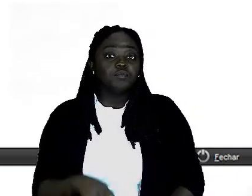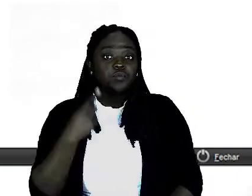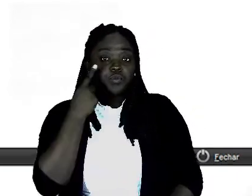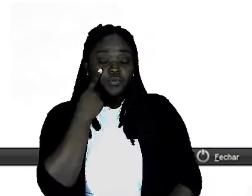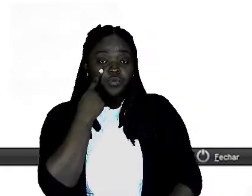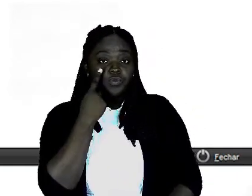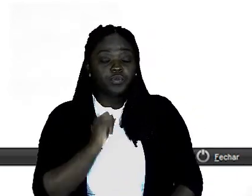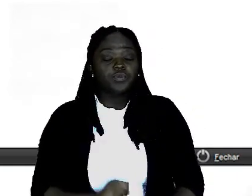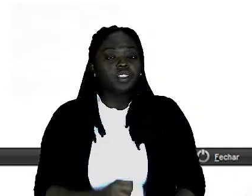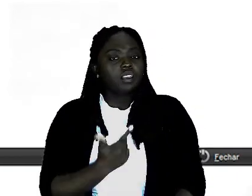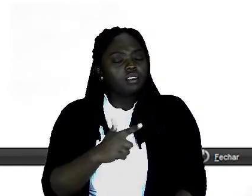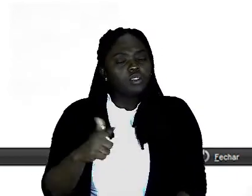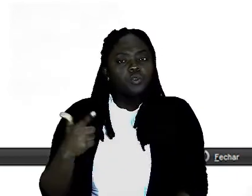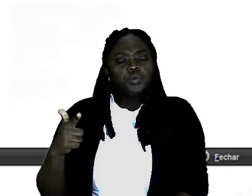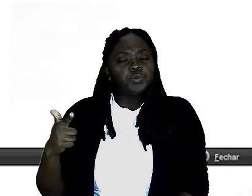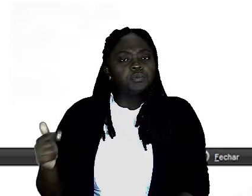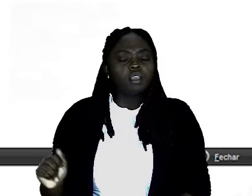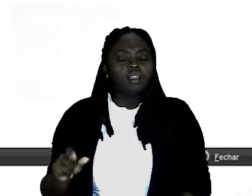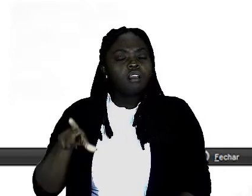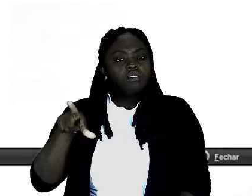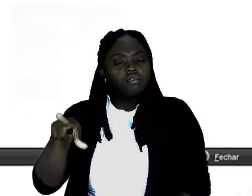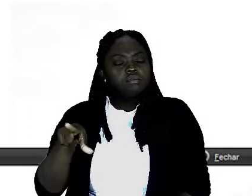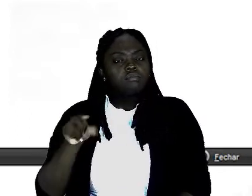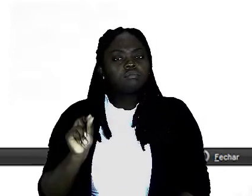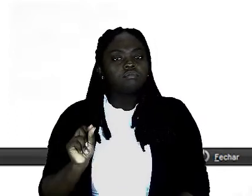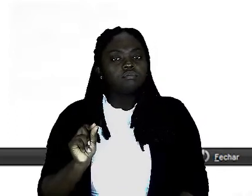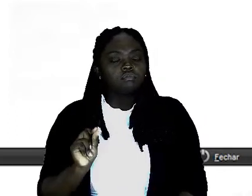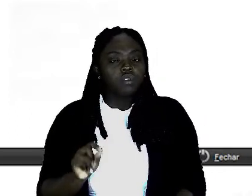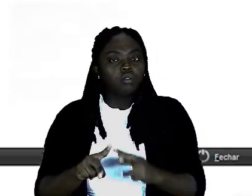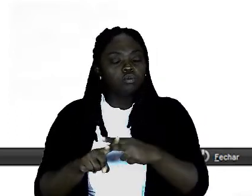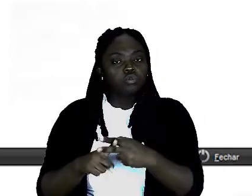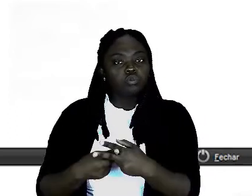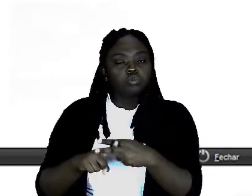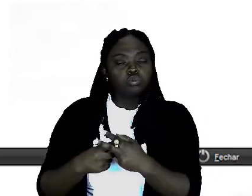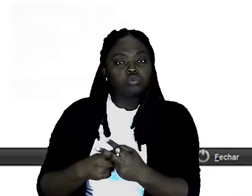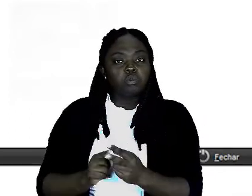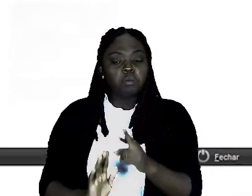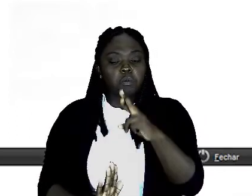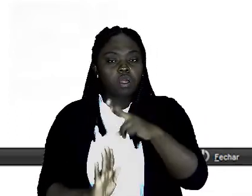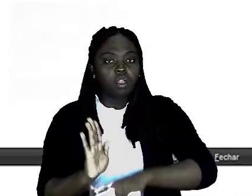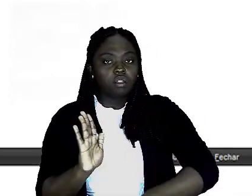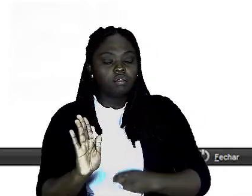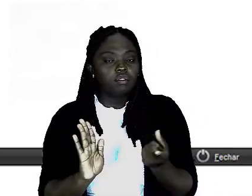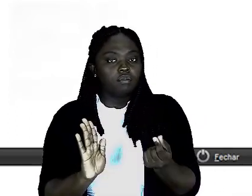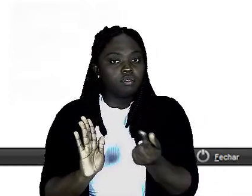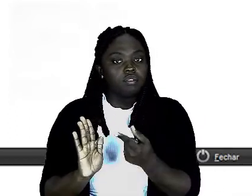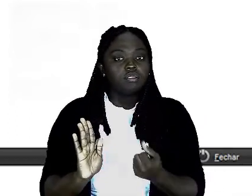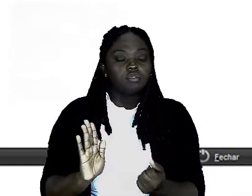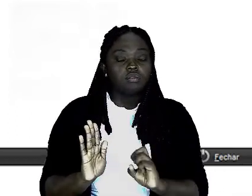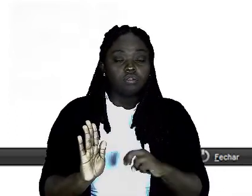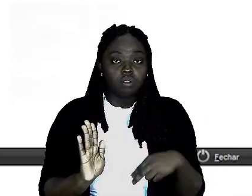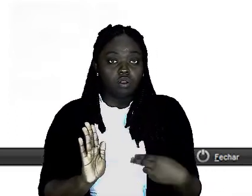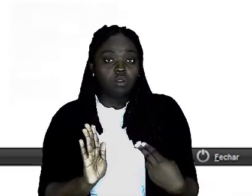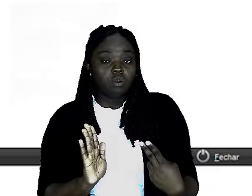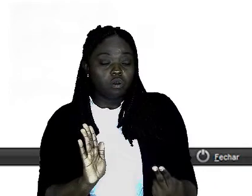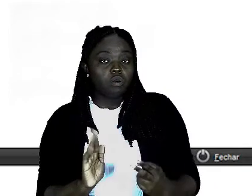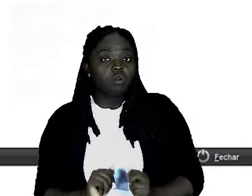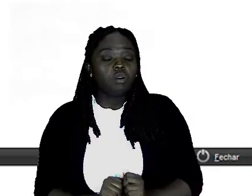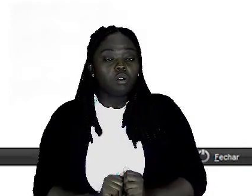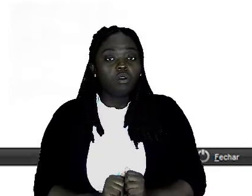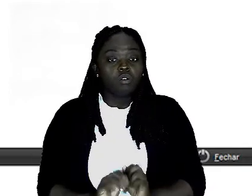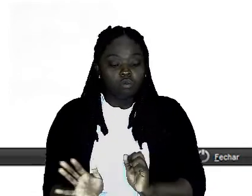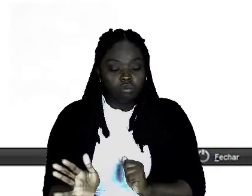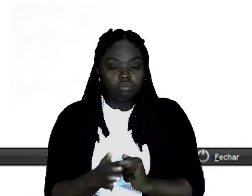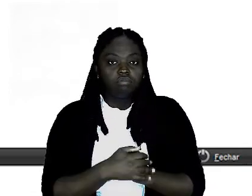Observe que não há opção de retificadora de relatório financeiro ou de regularização de